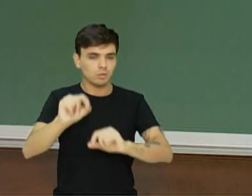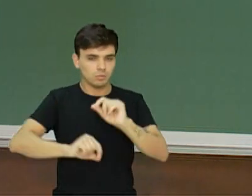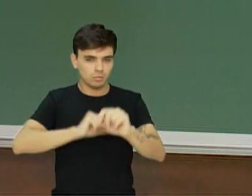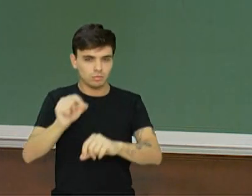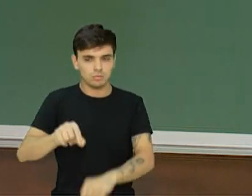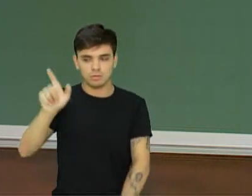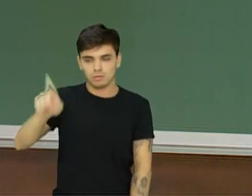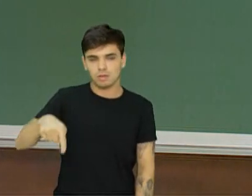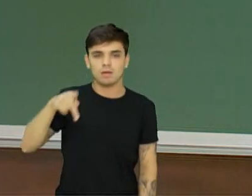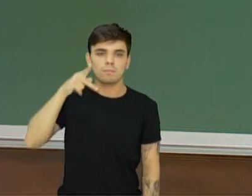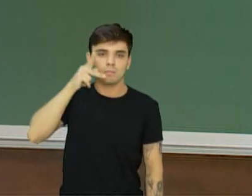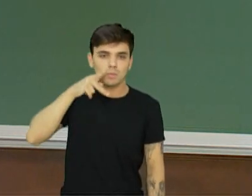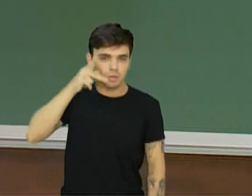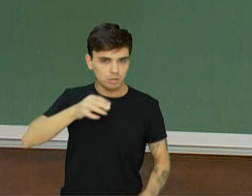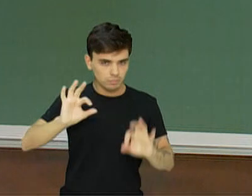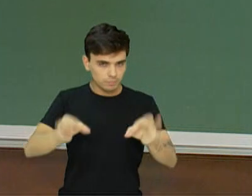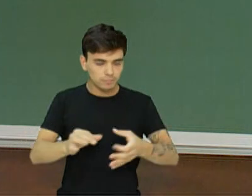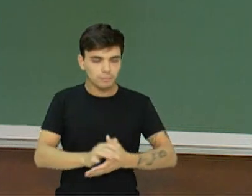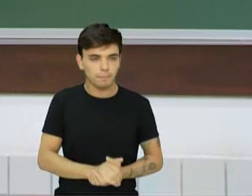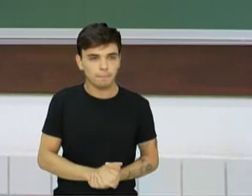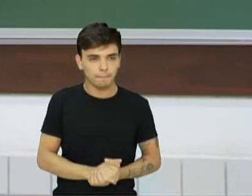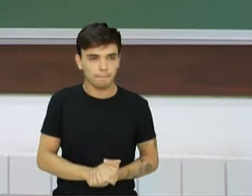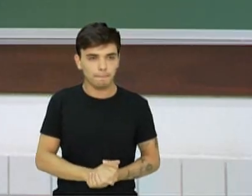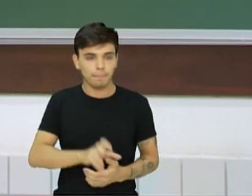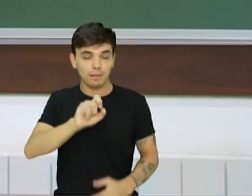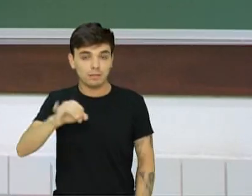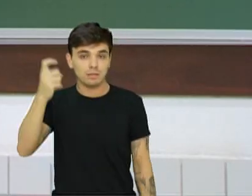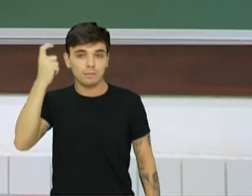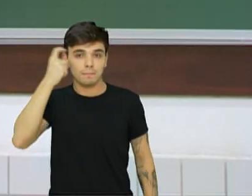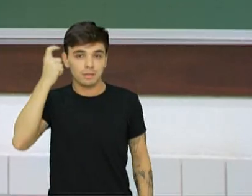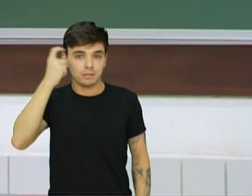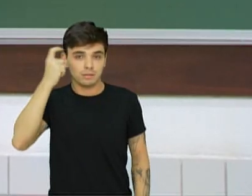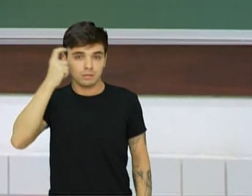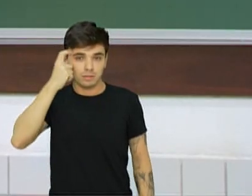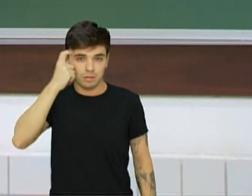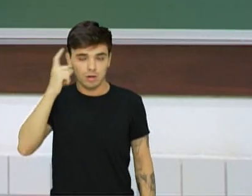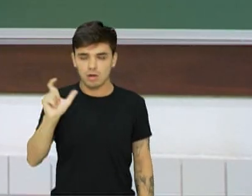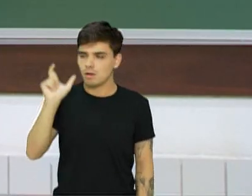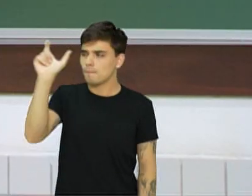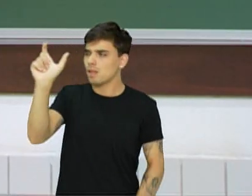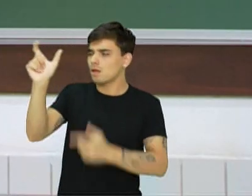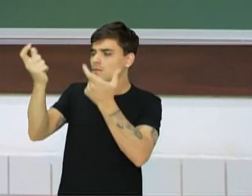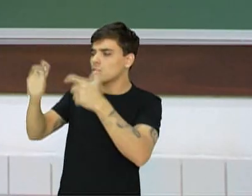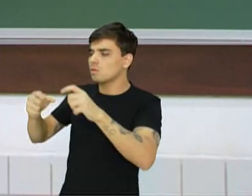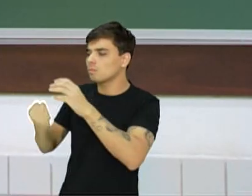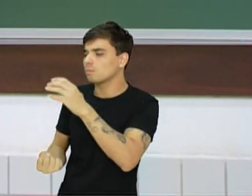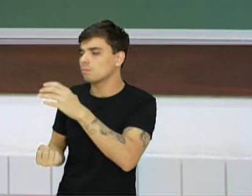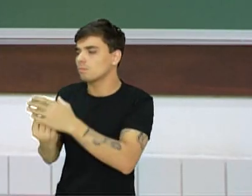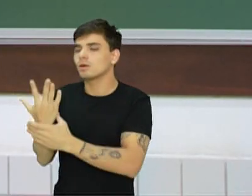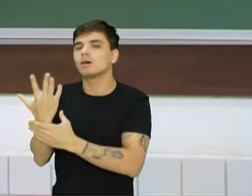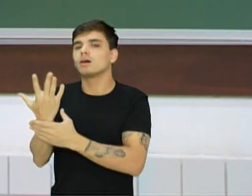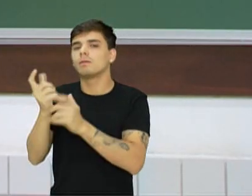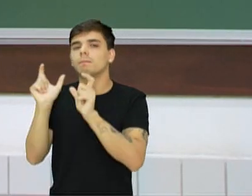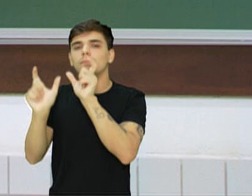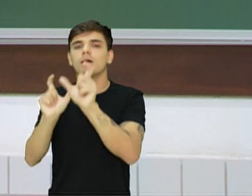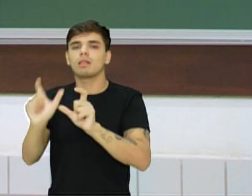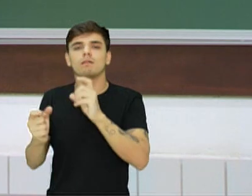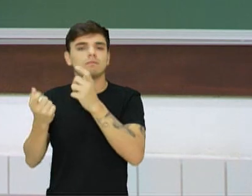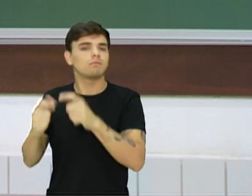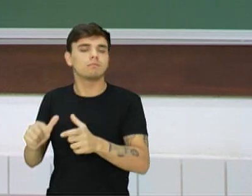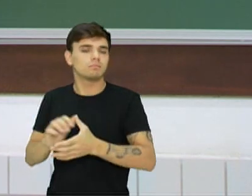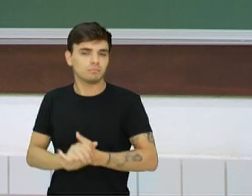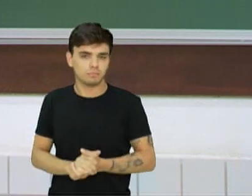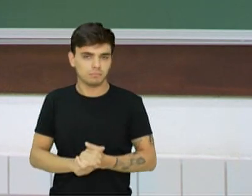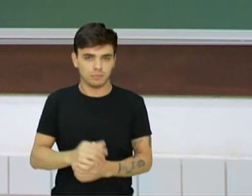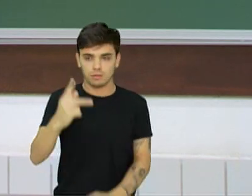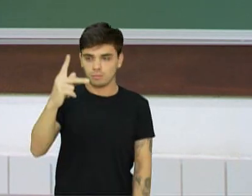seja a política, ok? Se a gente pensar na etimologia, ou seja, na formação desta